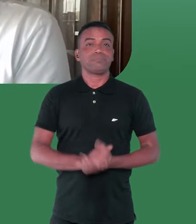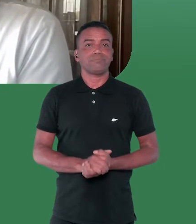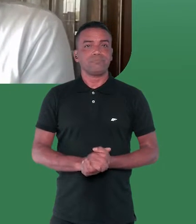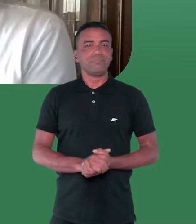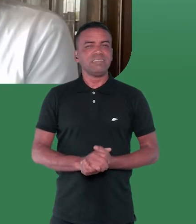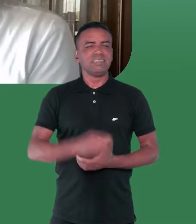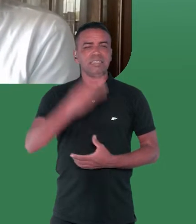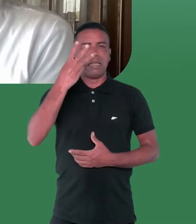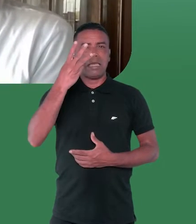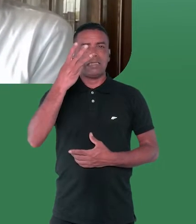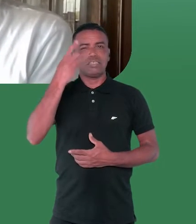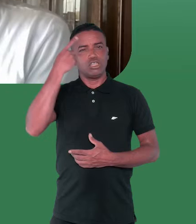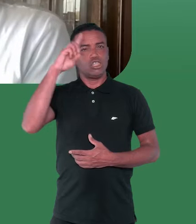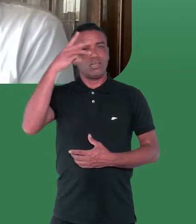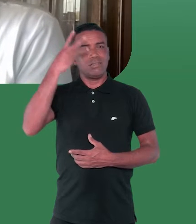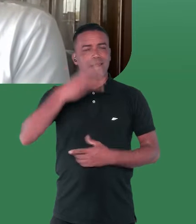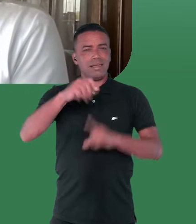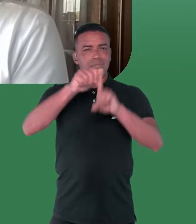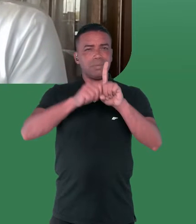3 de janeiro de